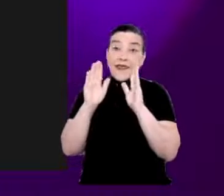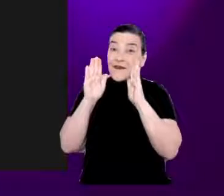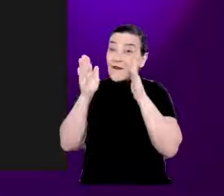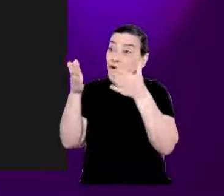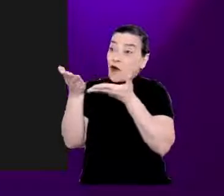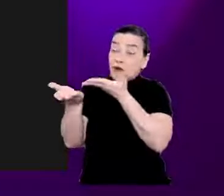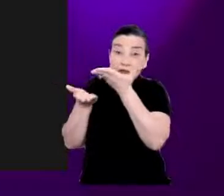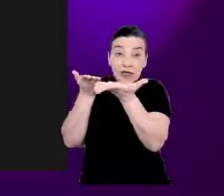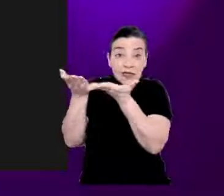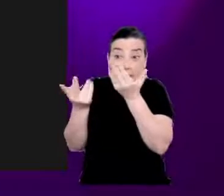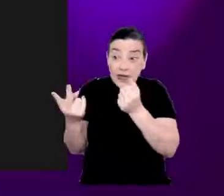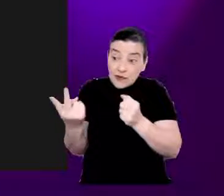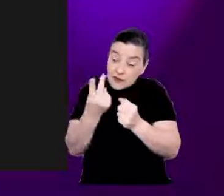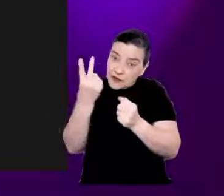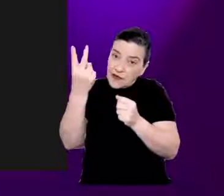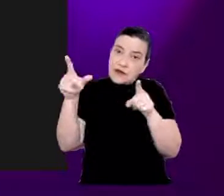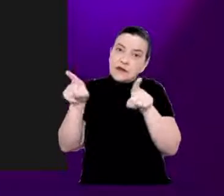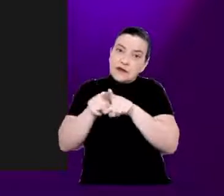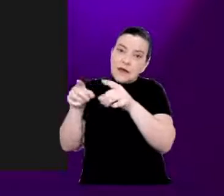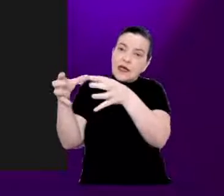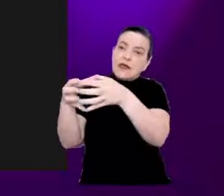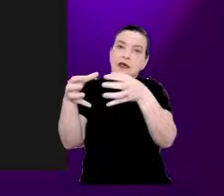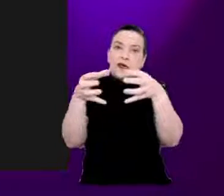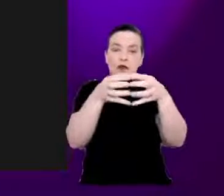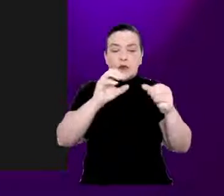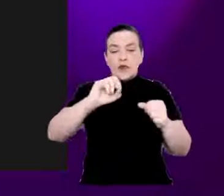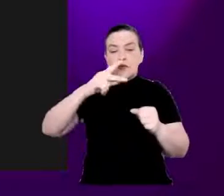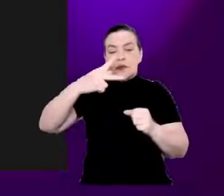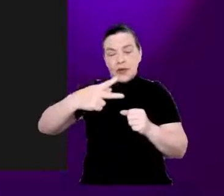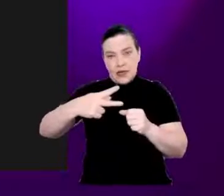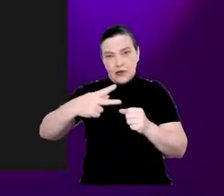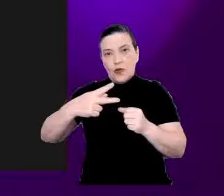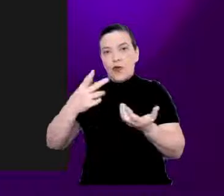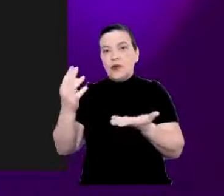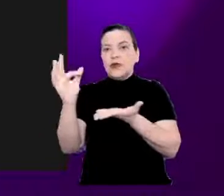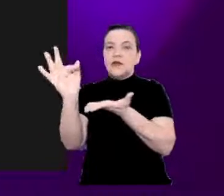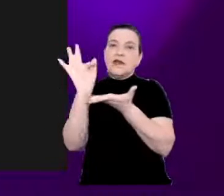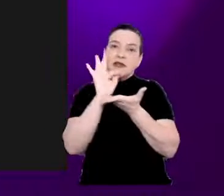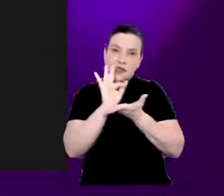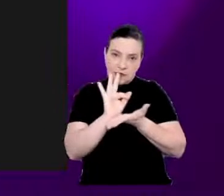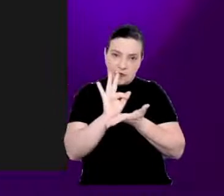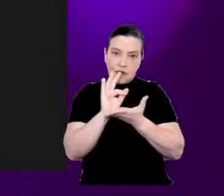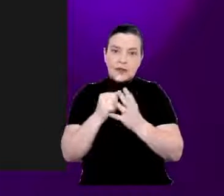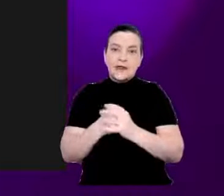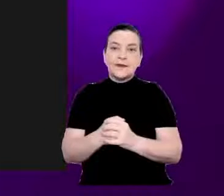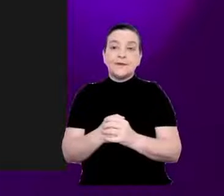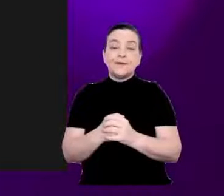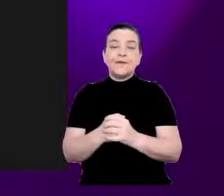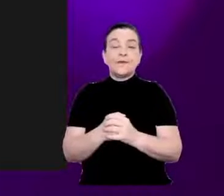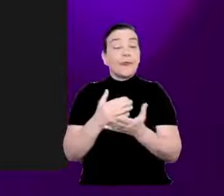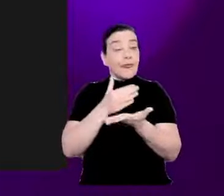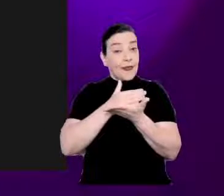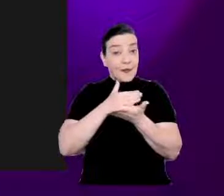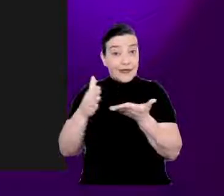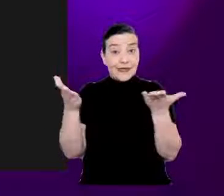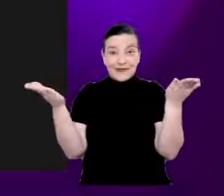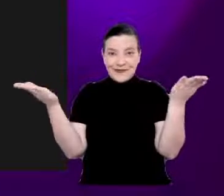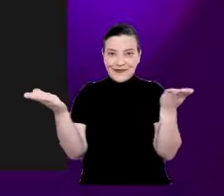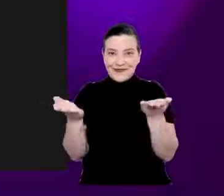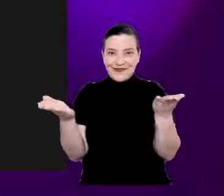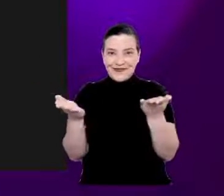relação com as operadoras, os pagadores e os prestadores. E, então, para começar aqui